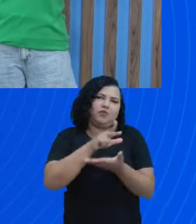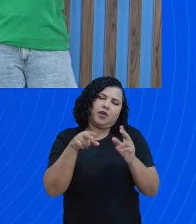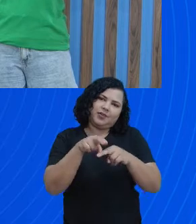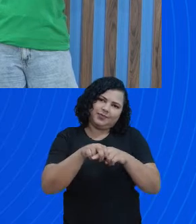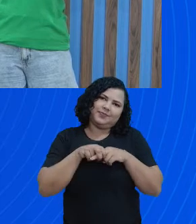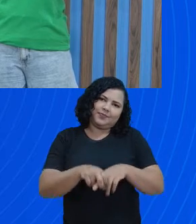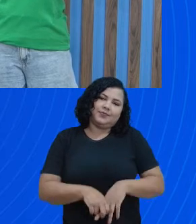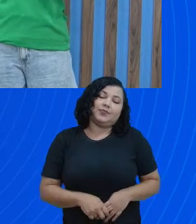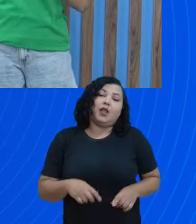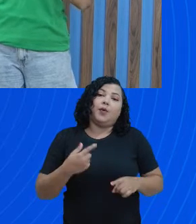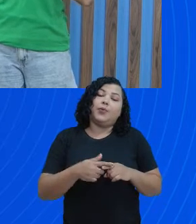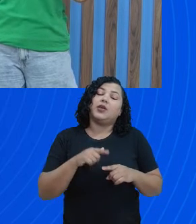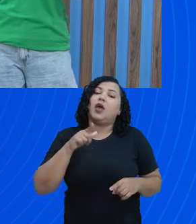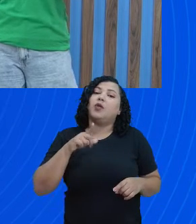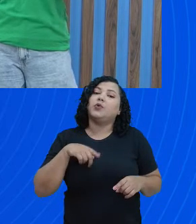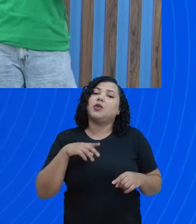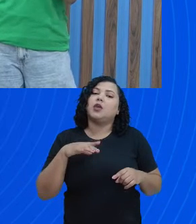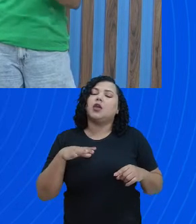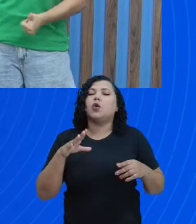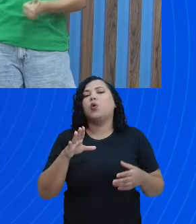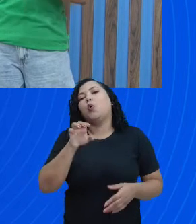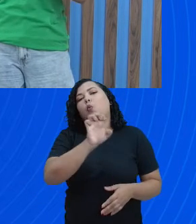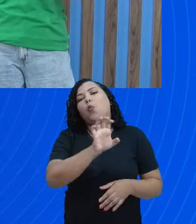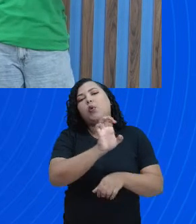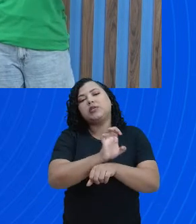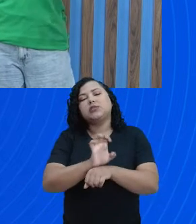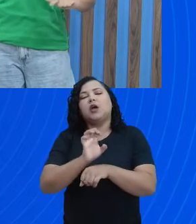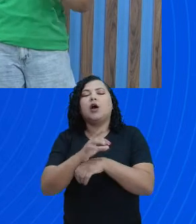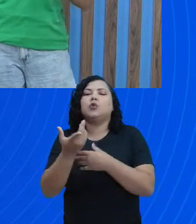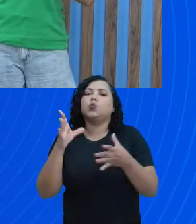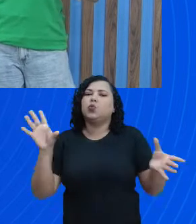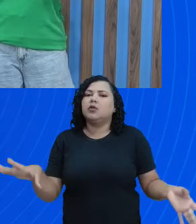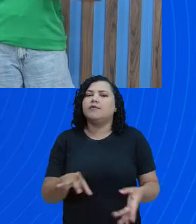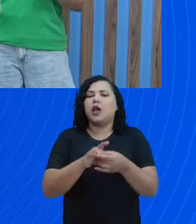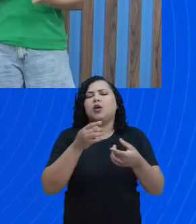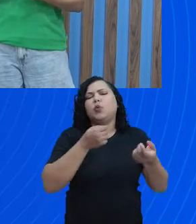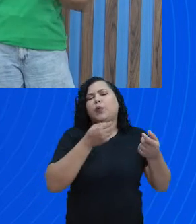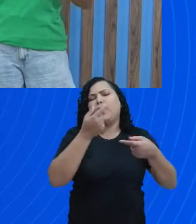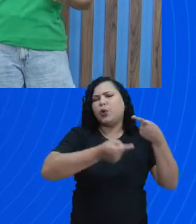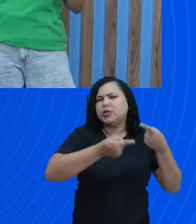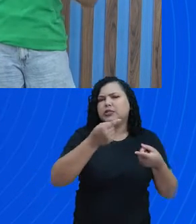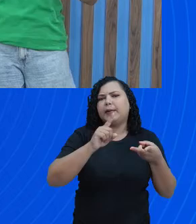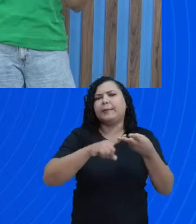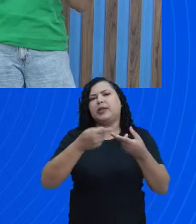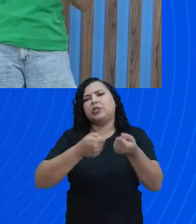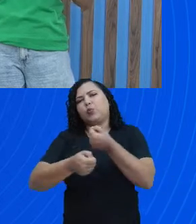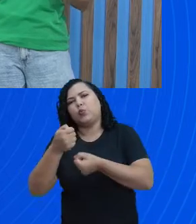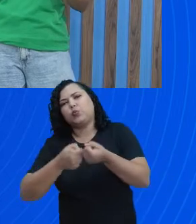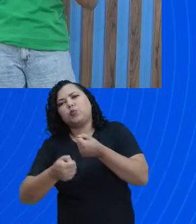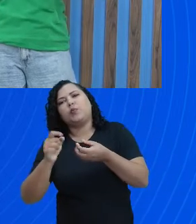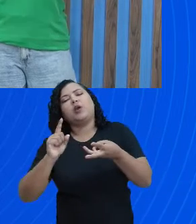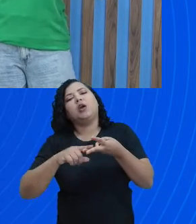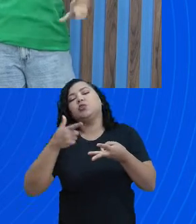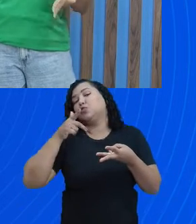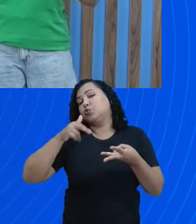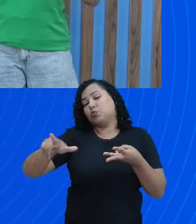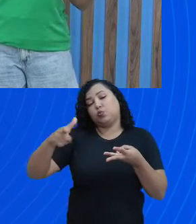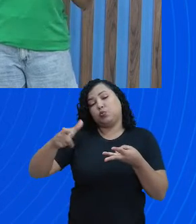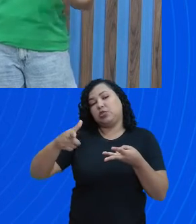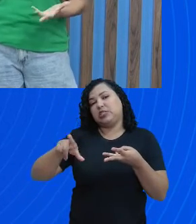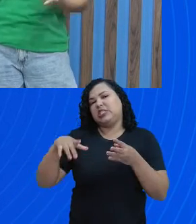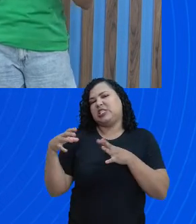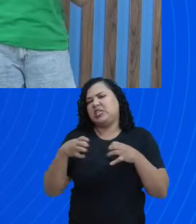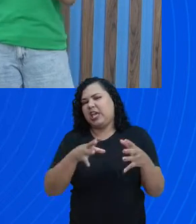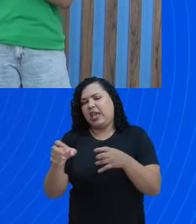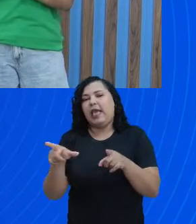né? Porque ele era um Estado unificado politicamente, economicamente estava estável, já que não havia guerras. Você tinha uma